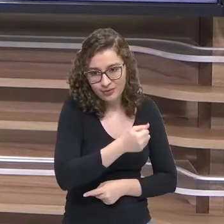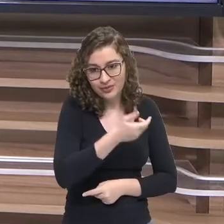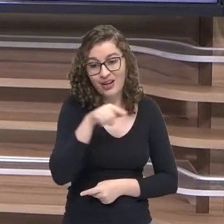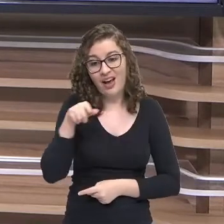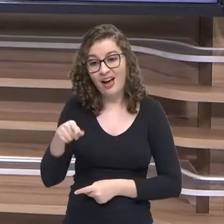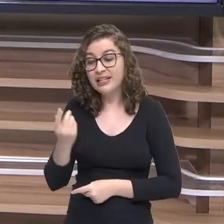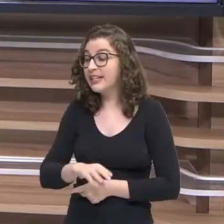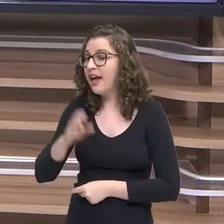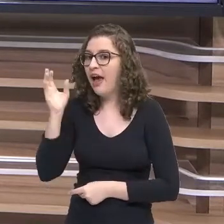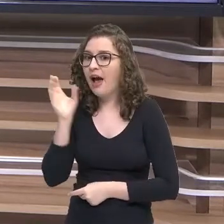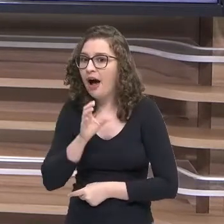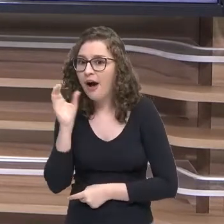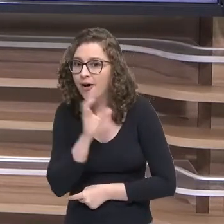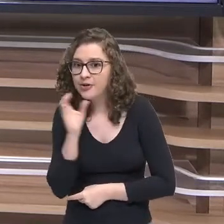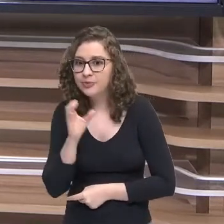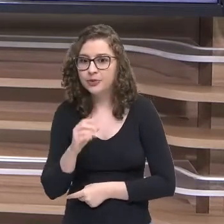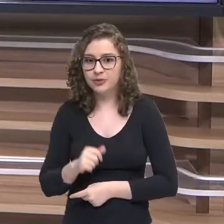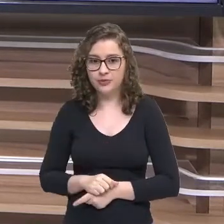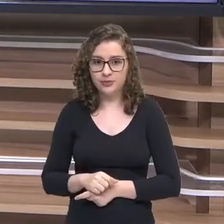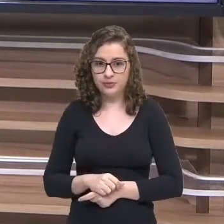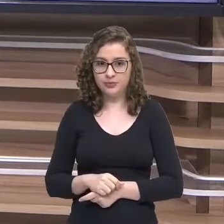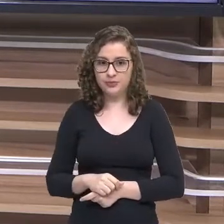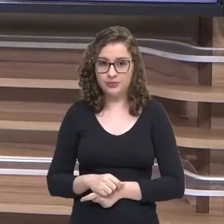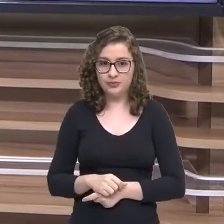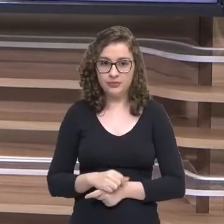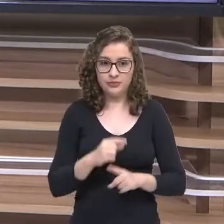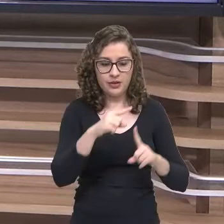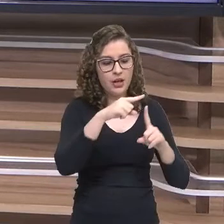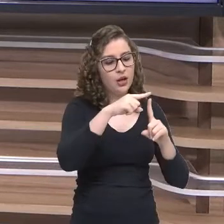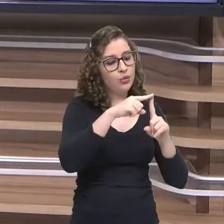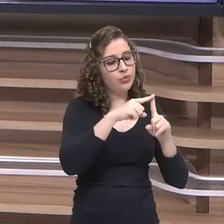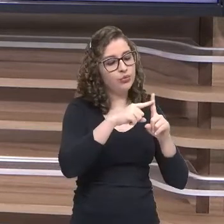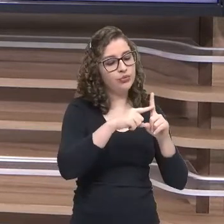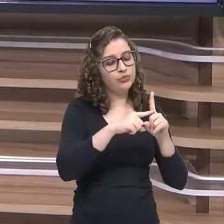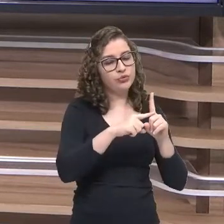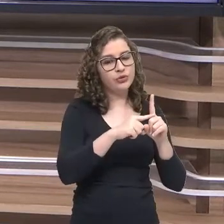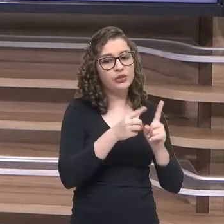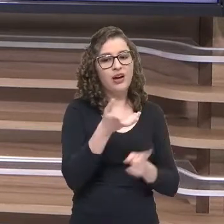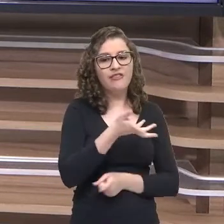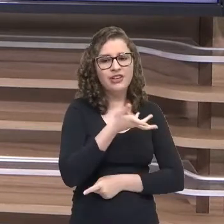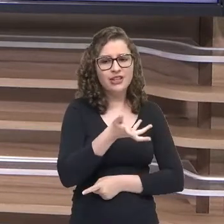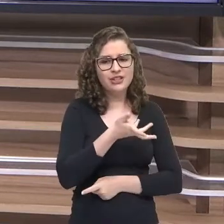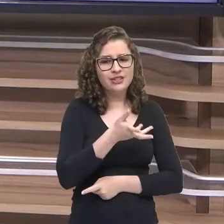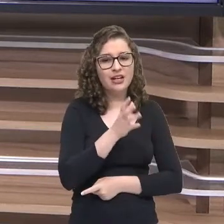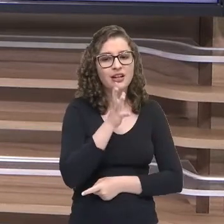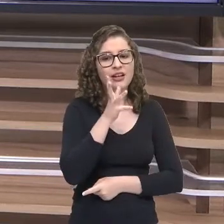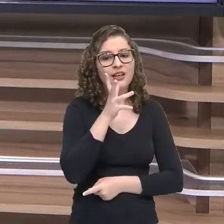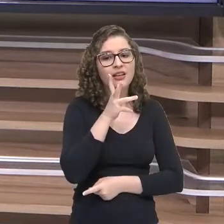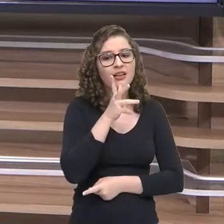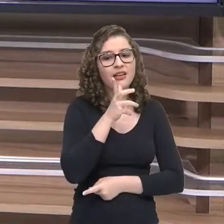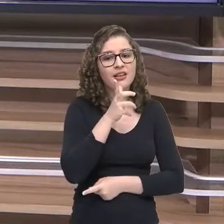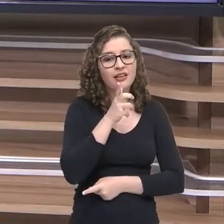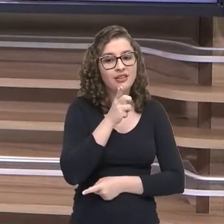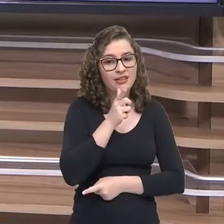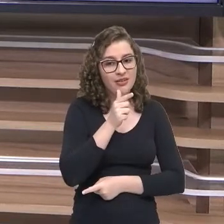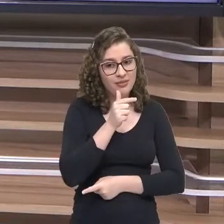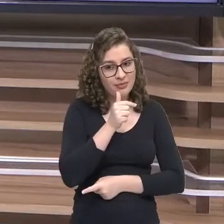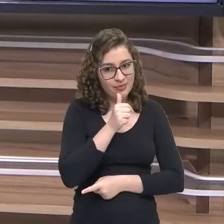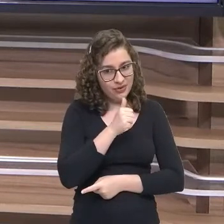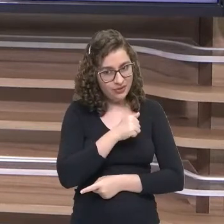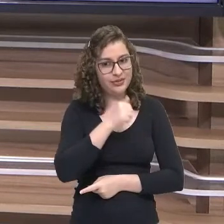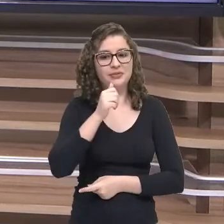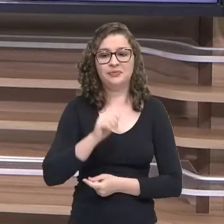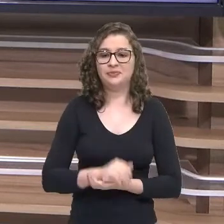bom? Diminui a temperatura, diminui a velocidade de degradação dos alimentos,